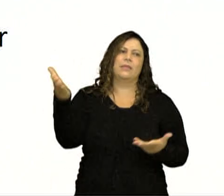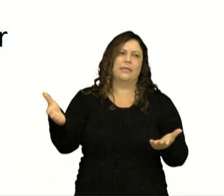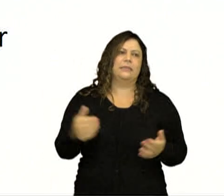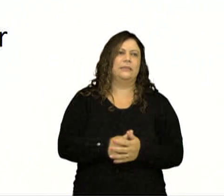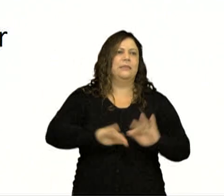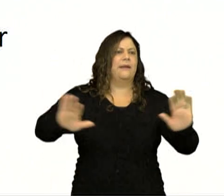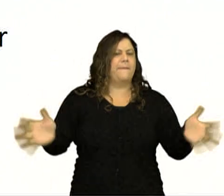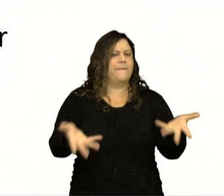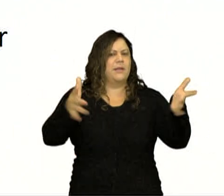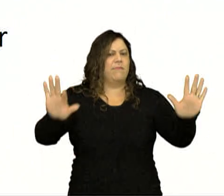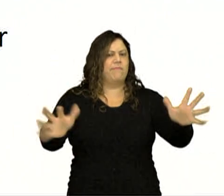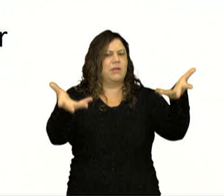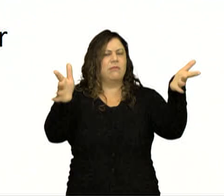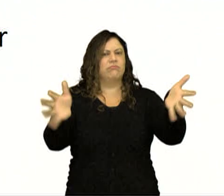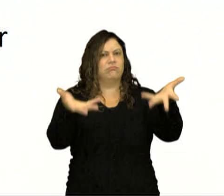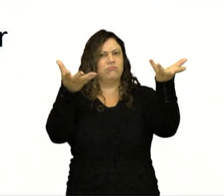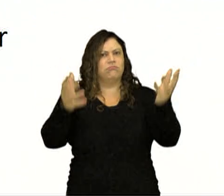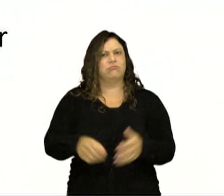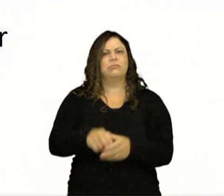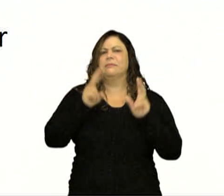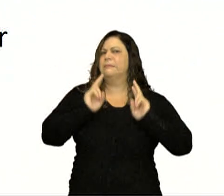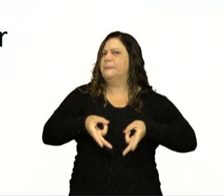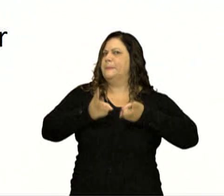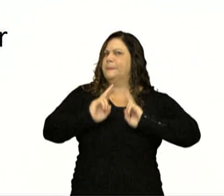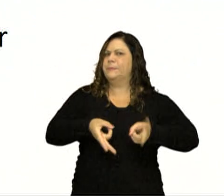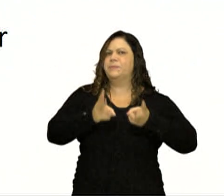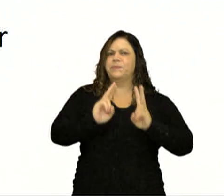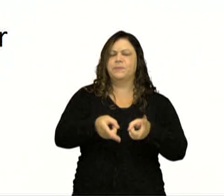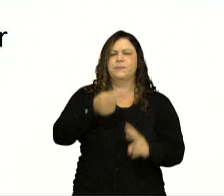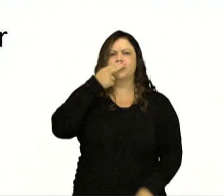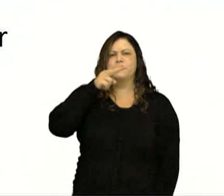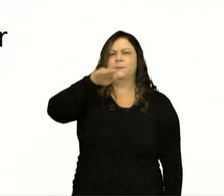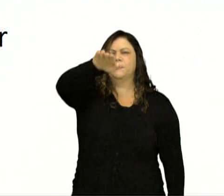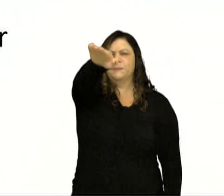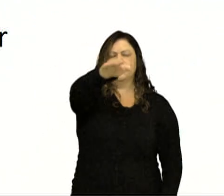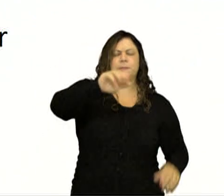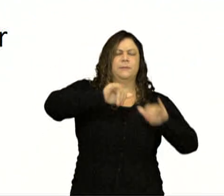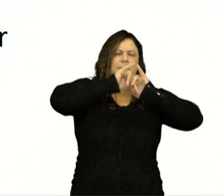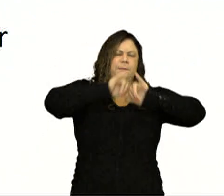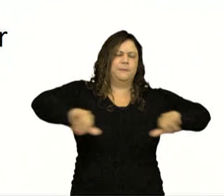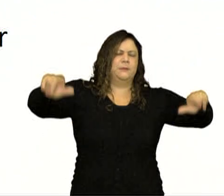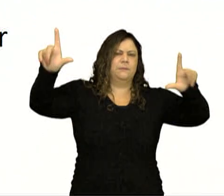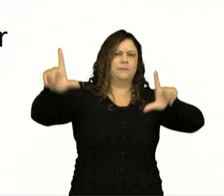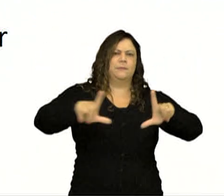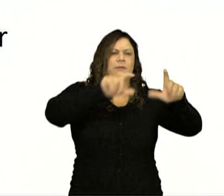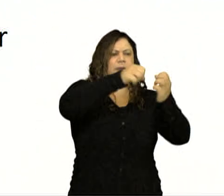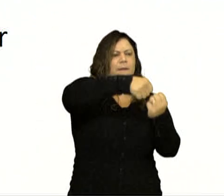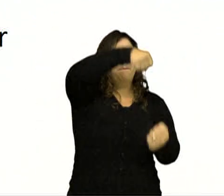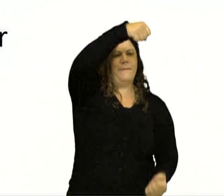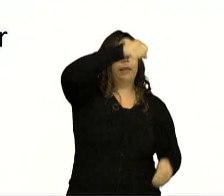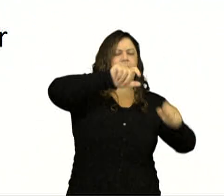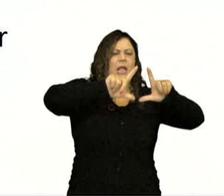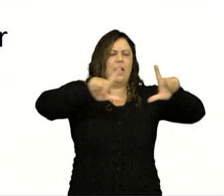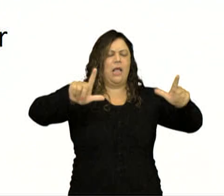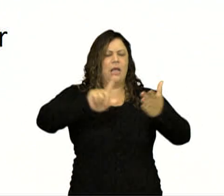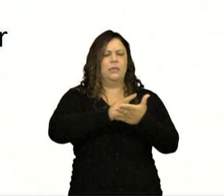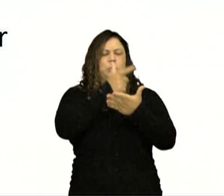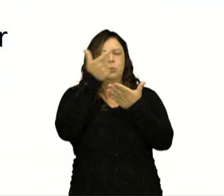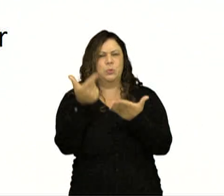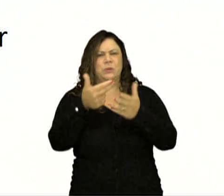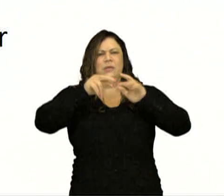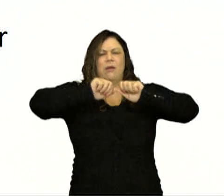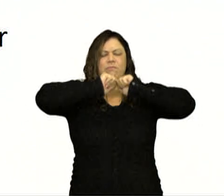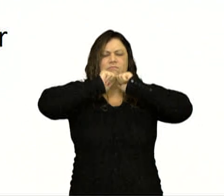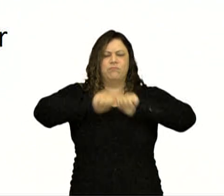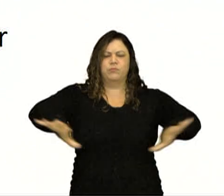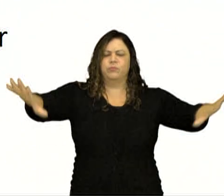constante em jornais, banners, propagandas na rua, cartazes, tá? Através de jornais, e também ele